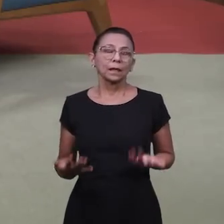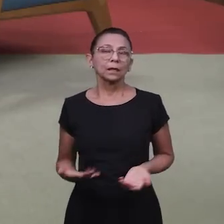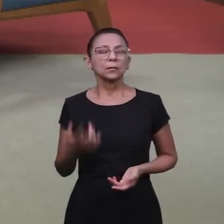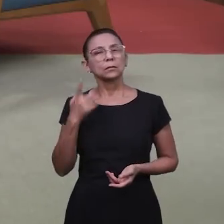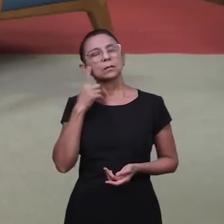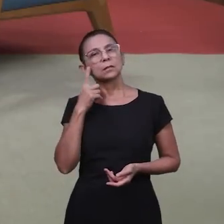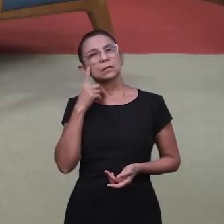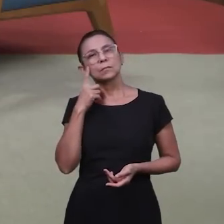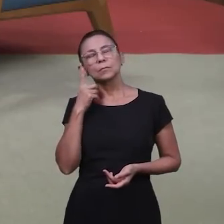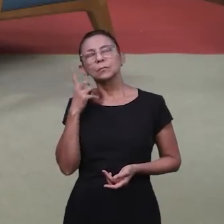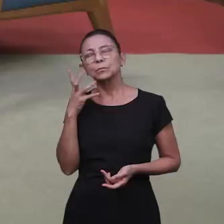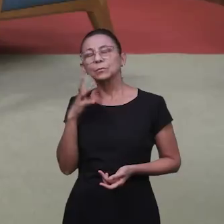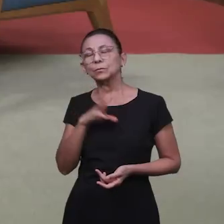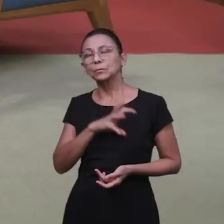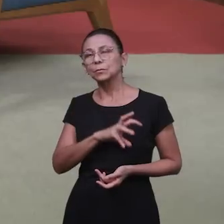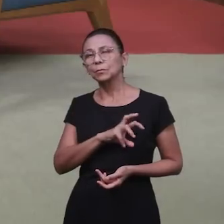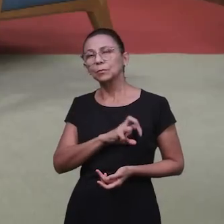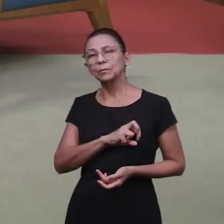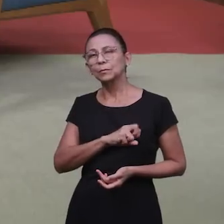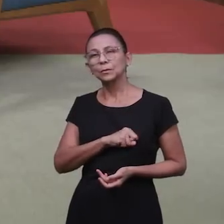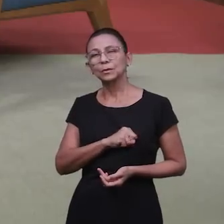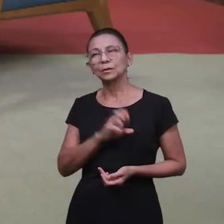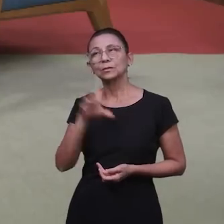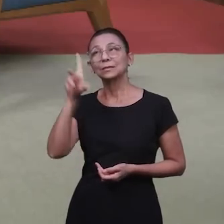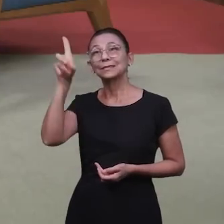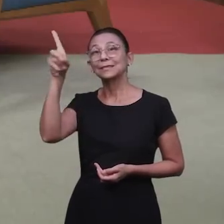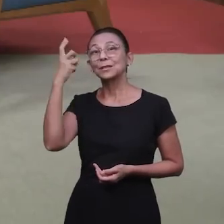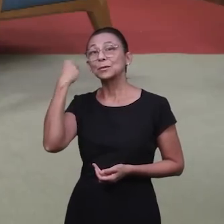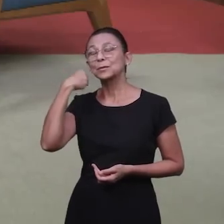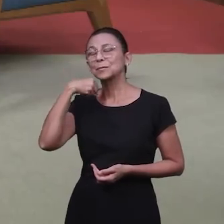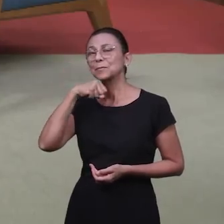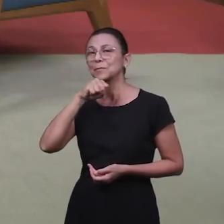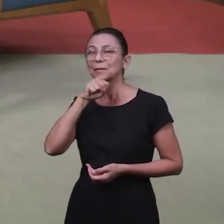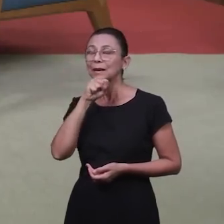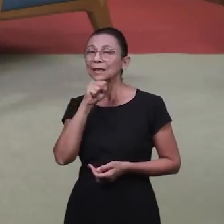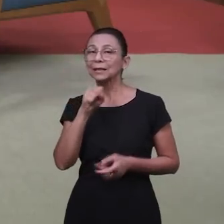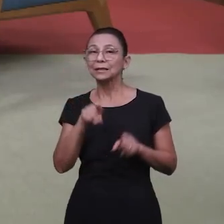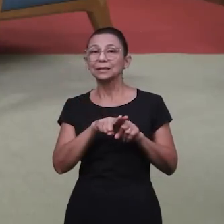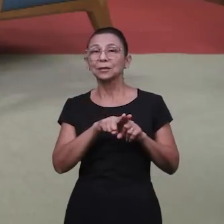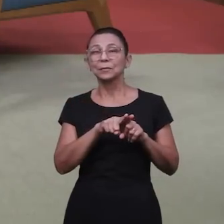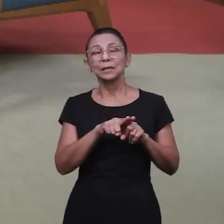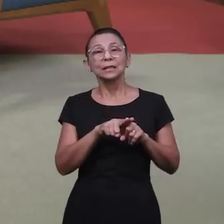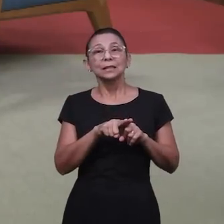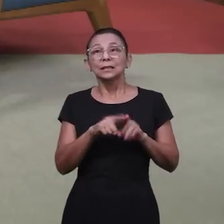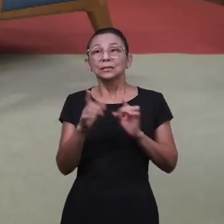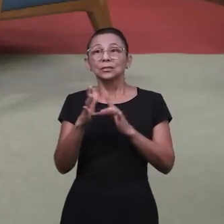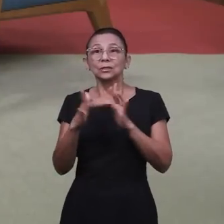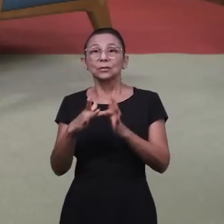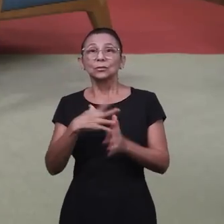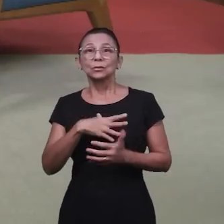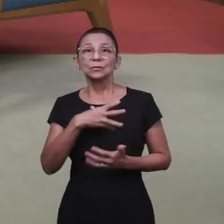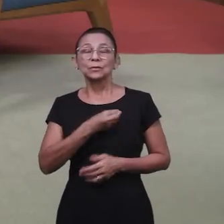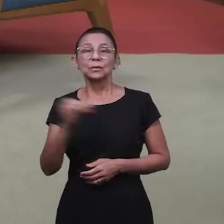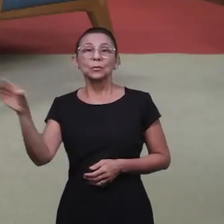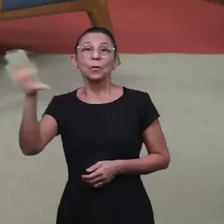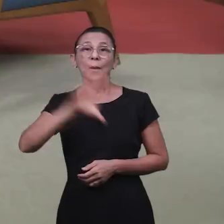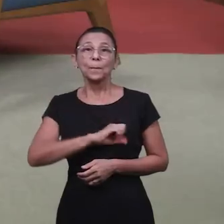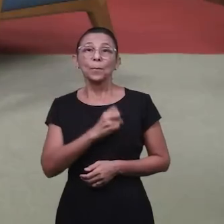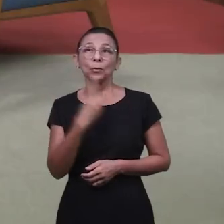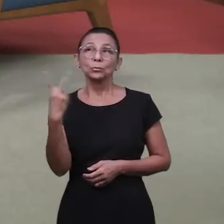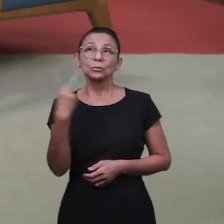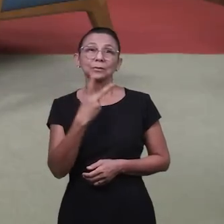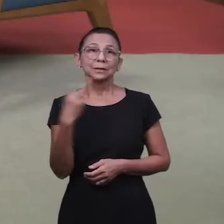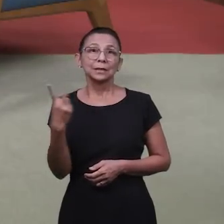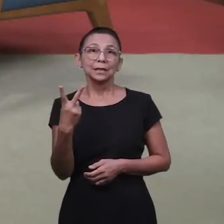uma expressão maior do amor de Deus Pai e do Filho Jesus pelo homem, pelo pecador.